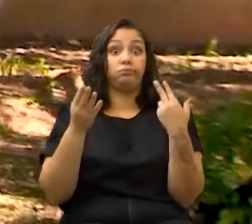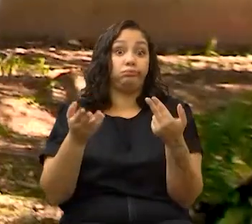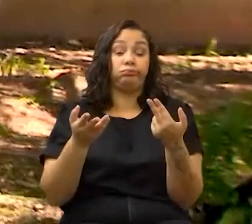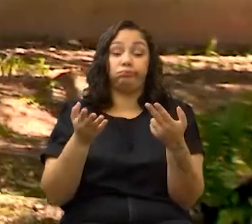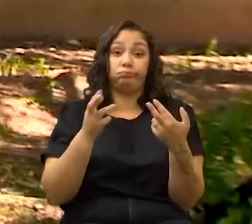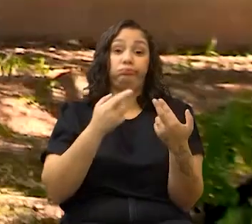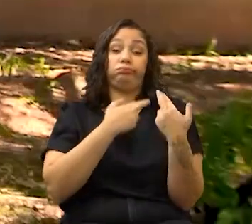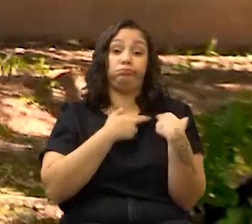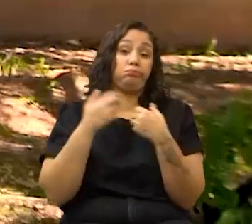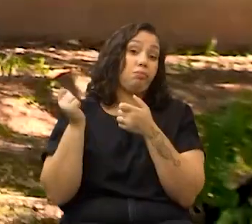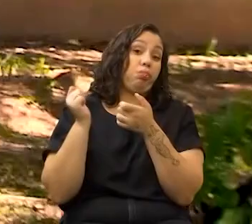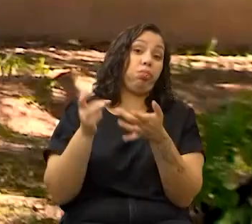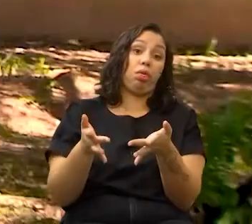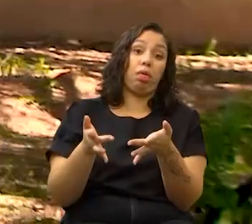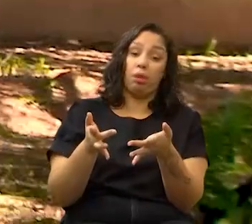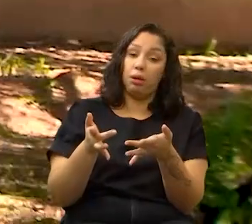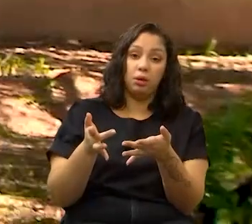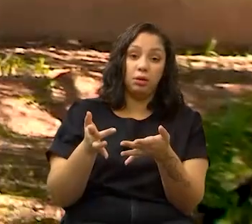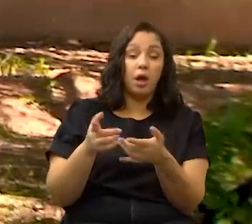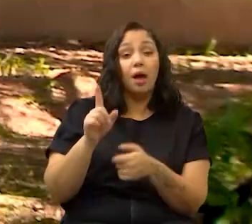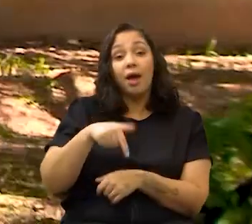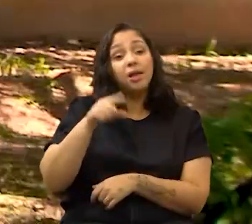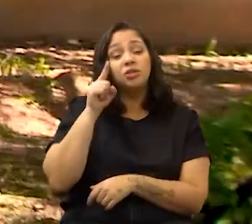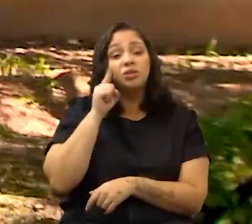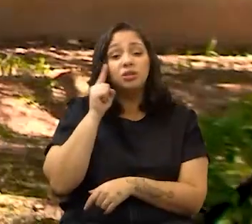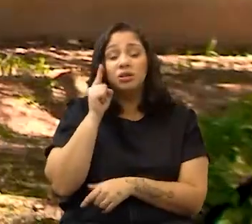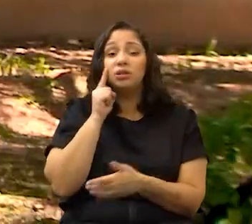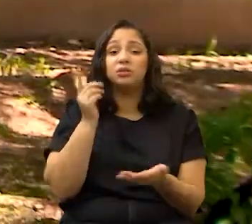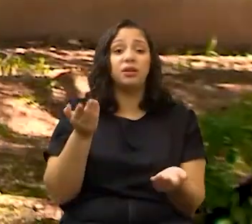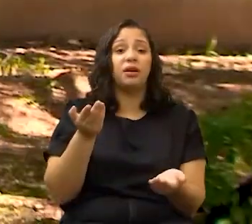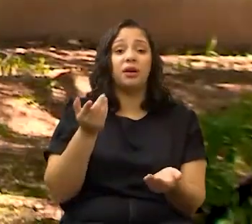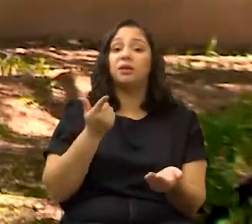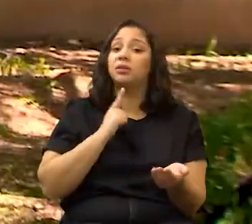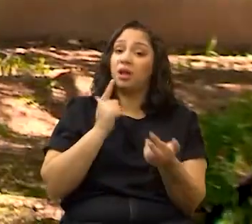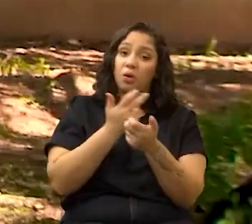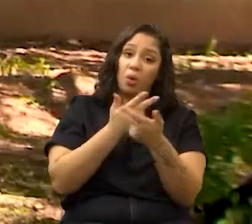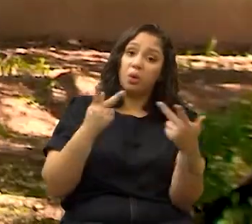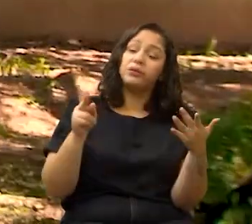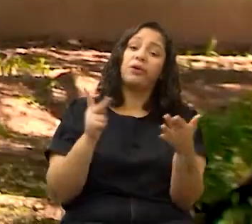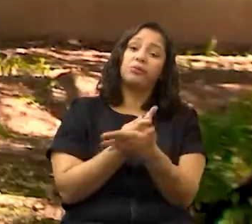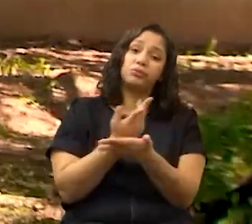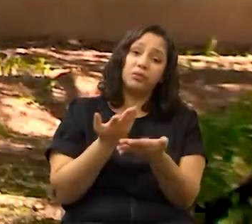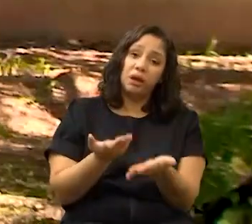Simplesmente abandonou. Tá? Isso é diário, a gente tem casos assim